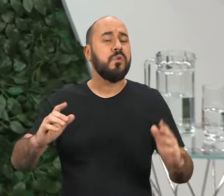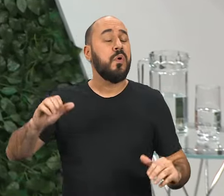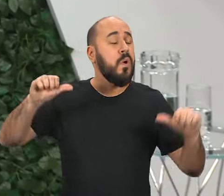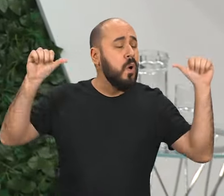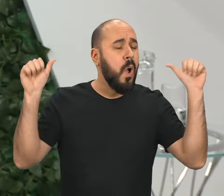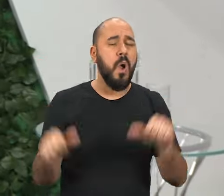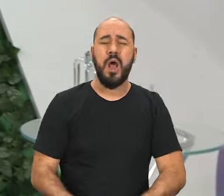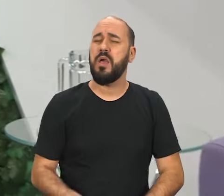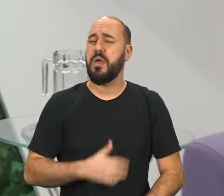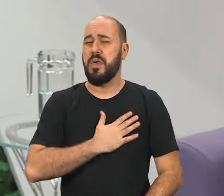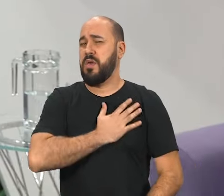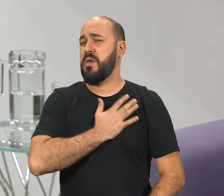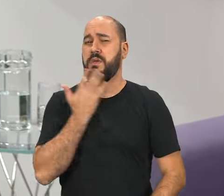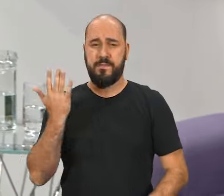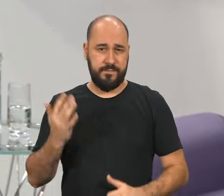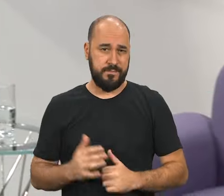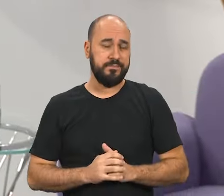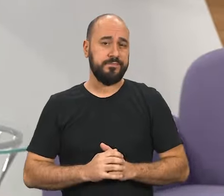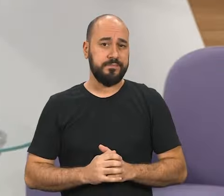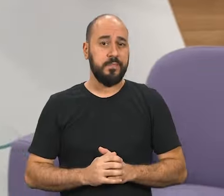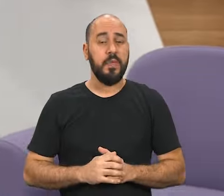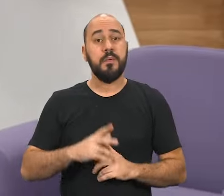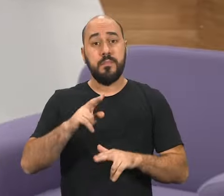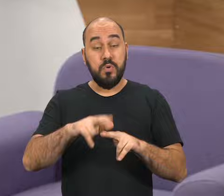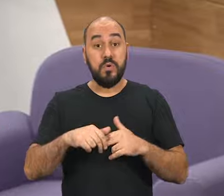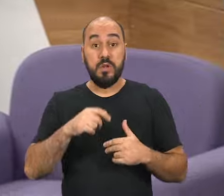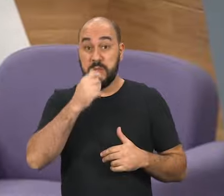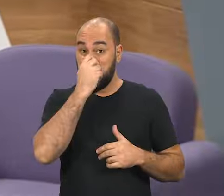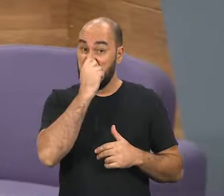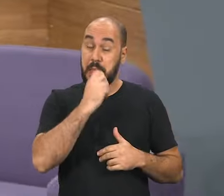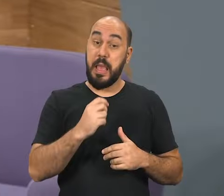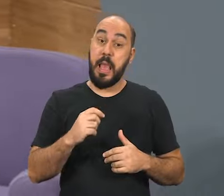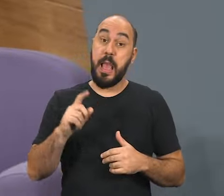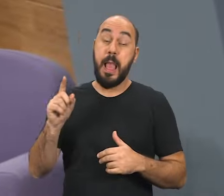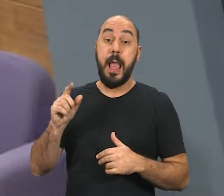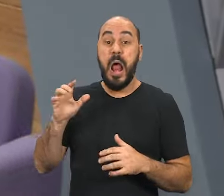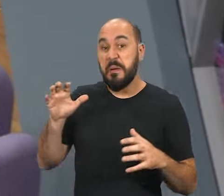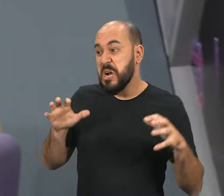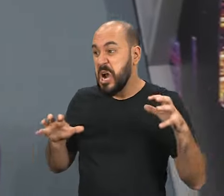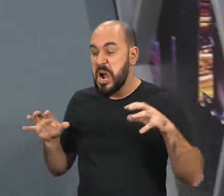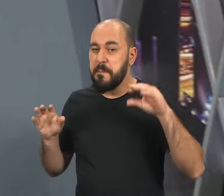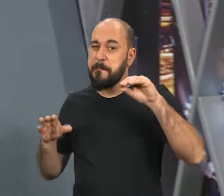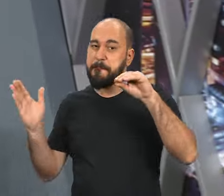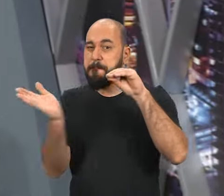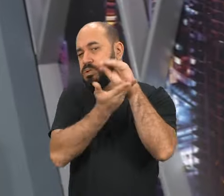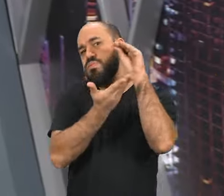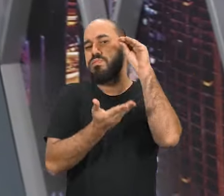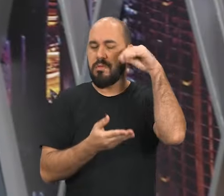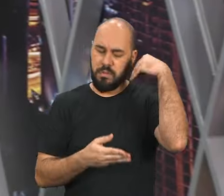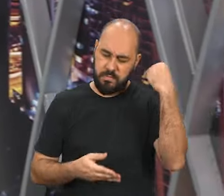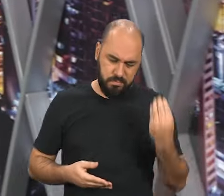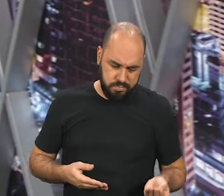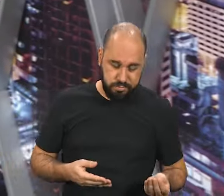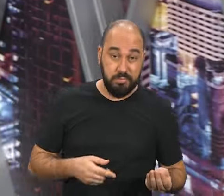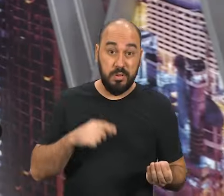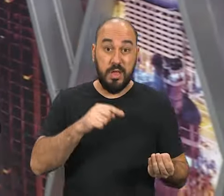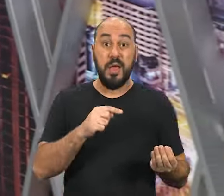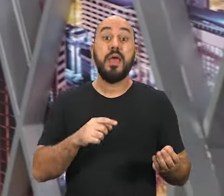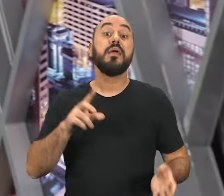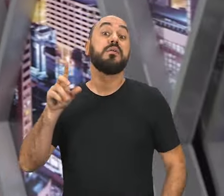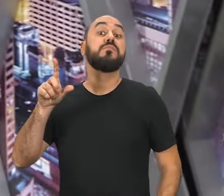Entendeu? Por isso que a Bíblia fala assim, uma de suas cabeças seria golpeada de morte, porque isso ocorreu em 1798, quando